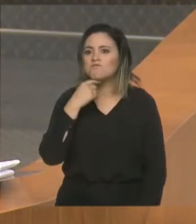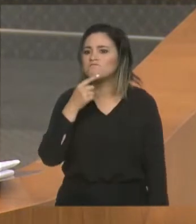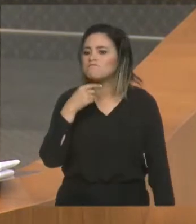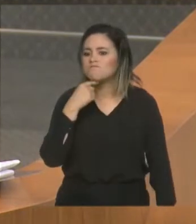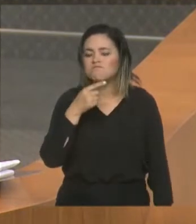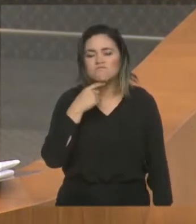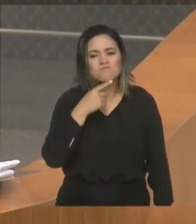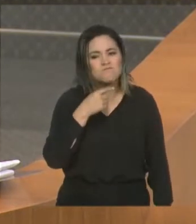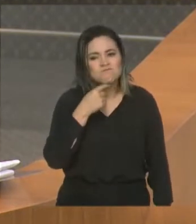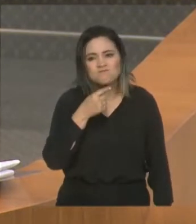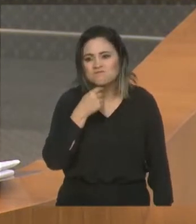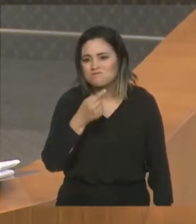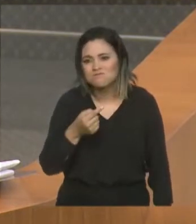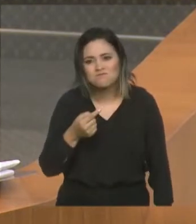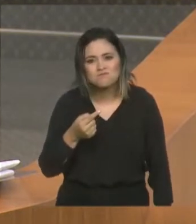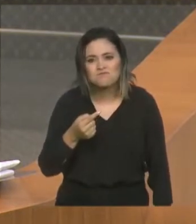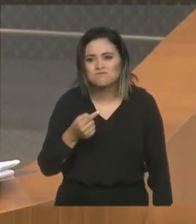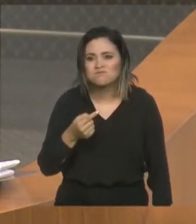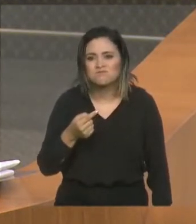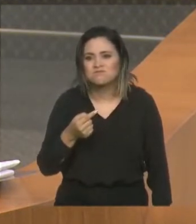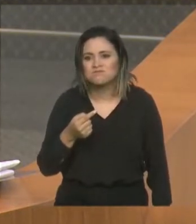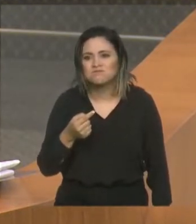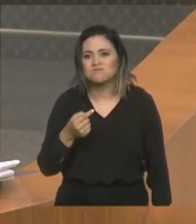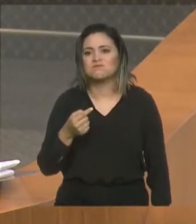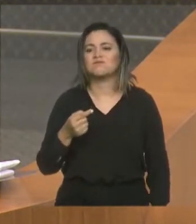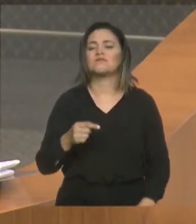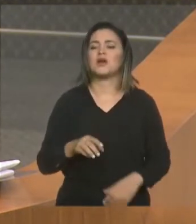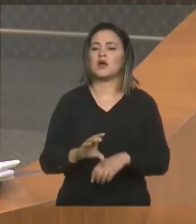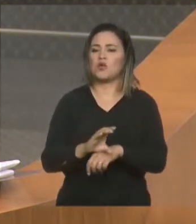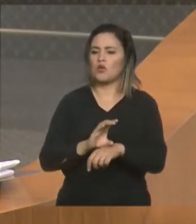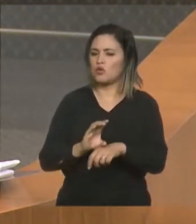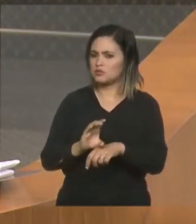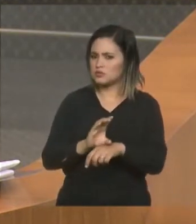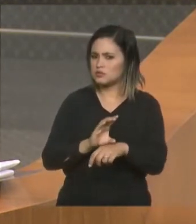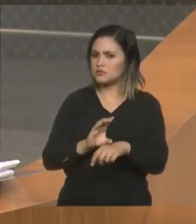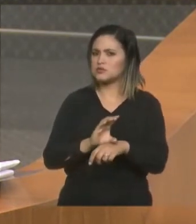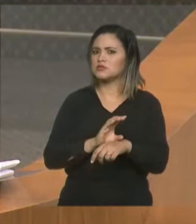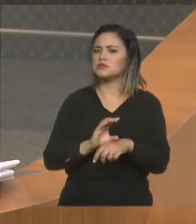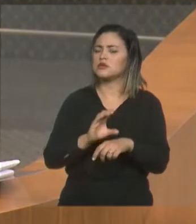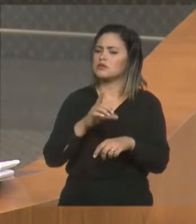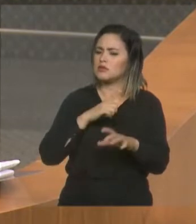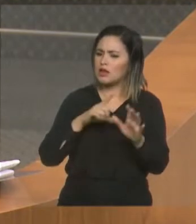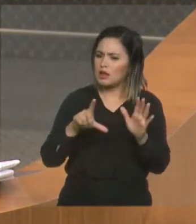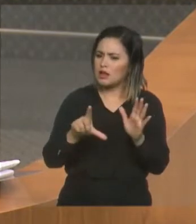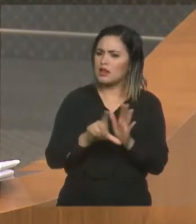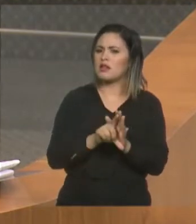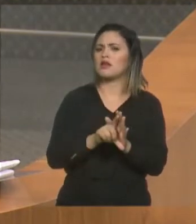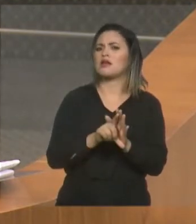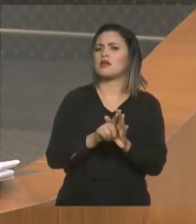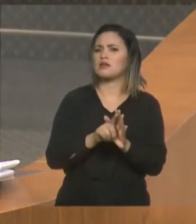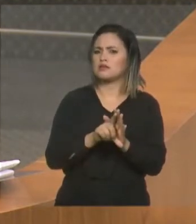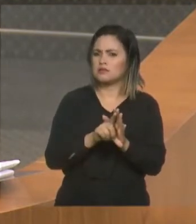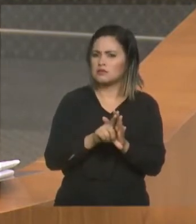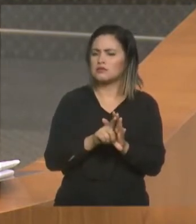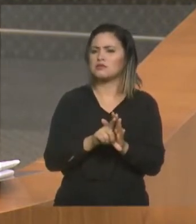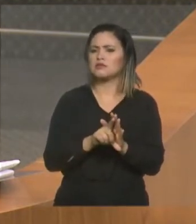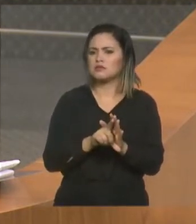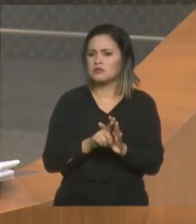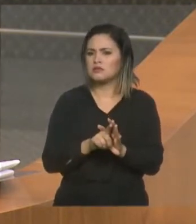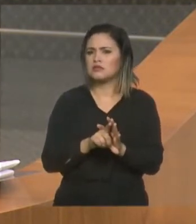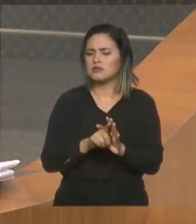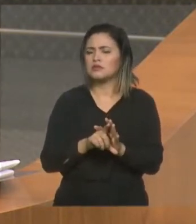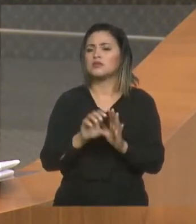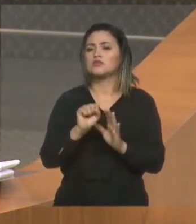da Constituição. Associada, evidentemente, à súmula 363 do Supremo,